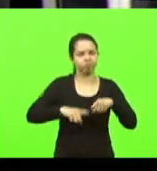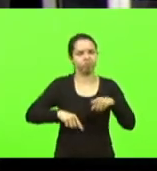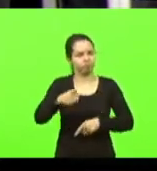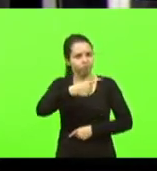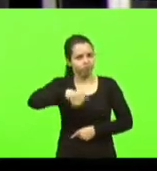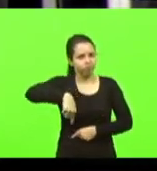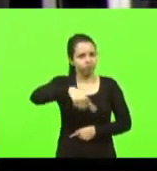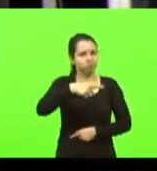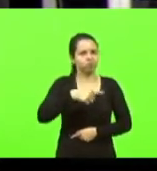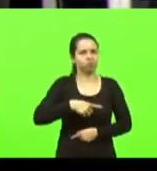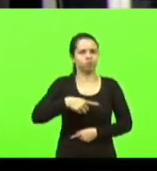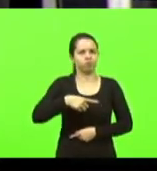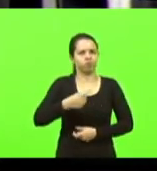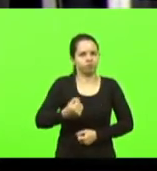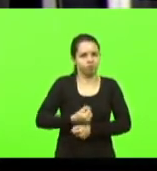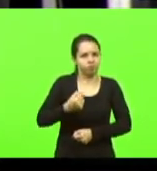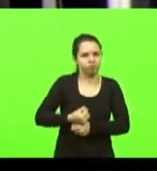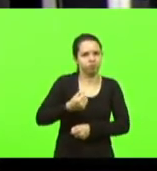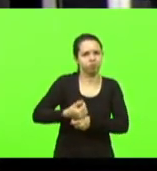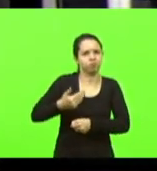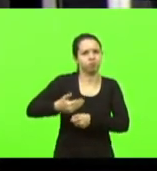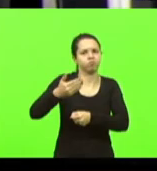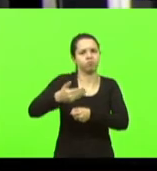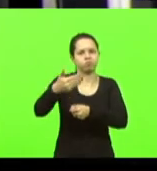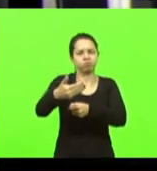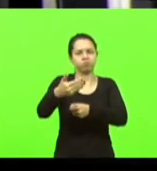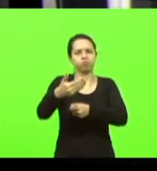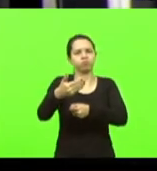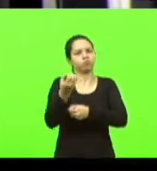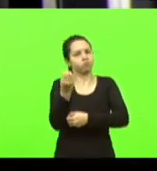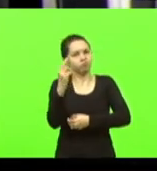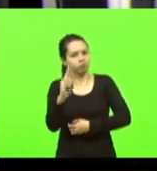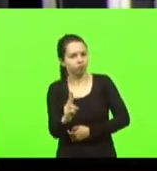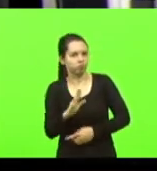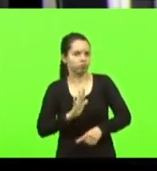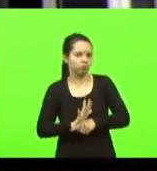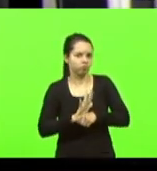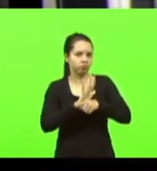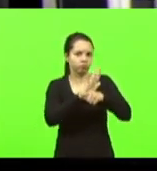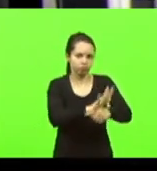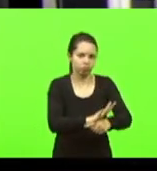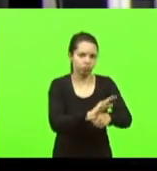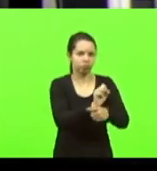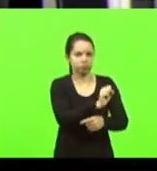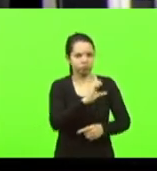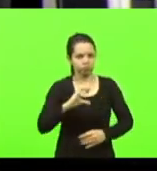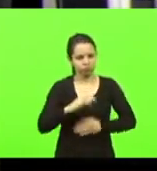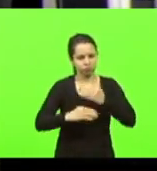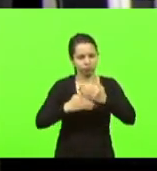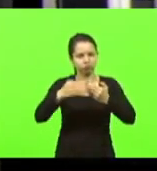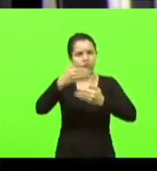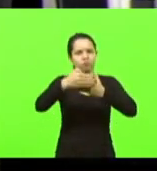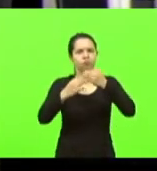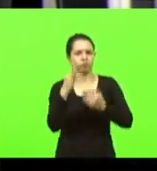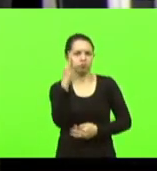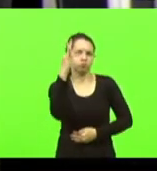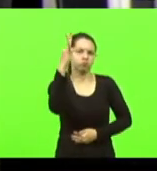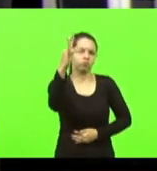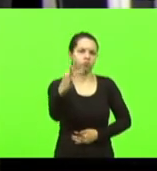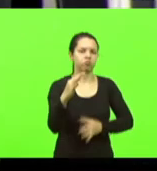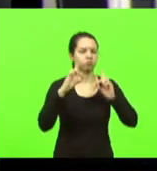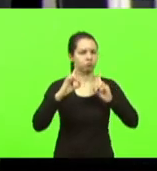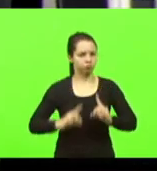nós construirmos ou ajudar no Santa Catarina a construir um futuro Digno